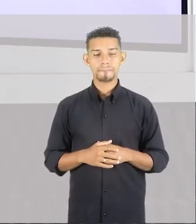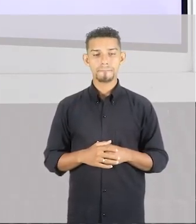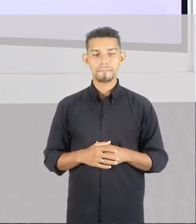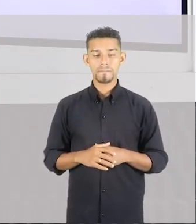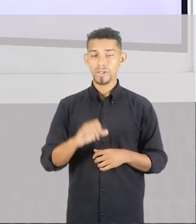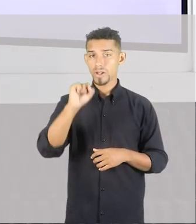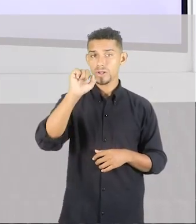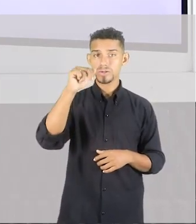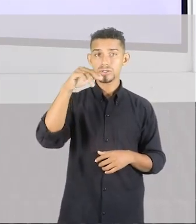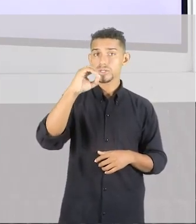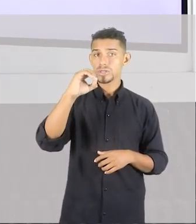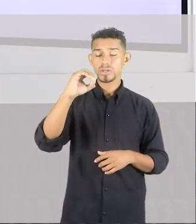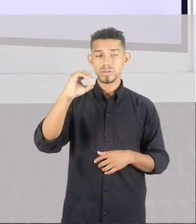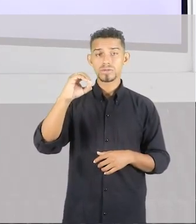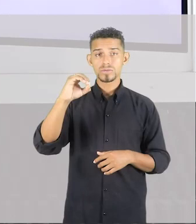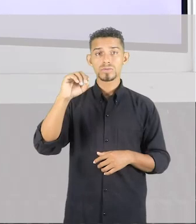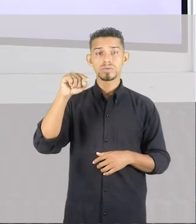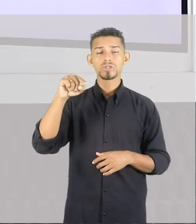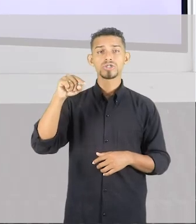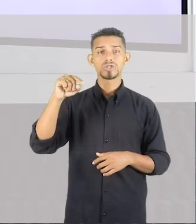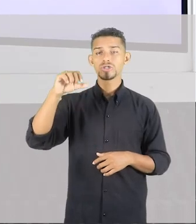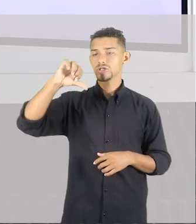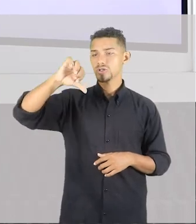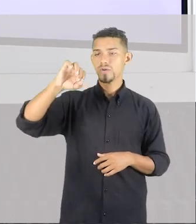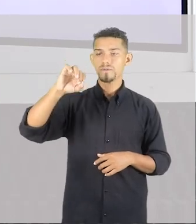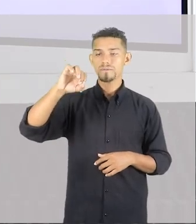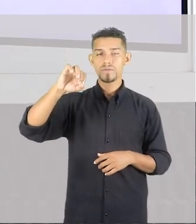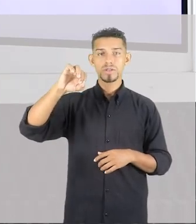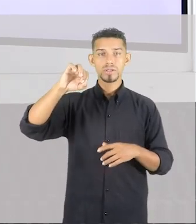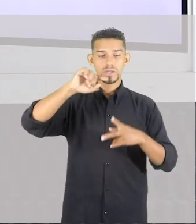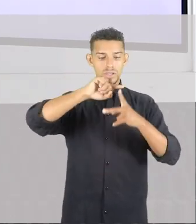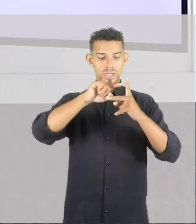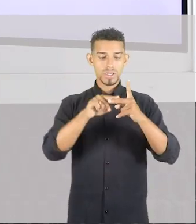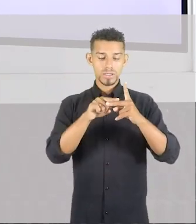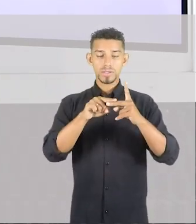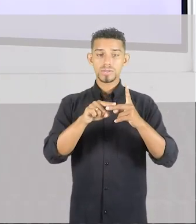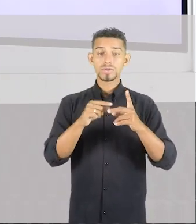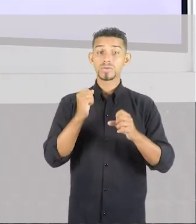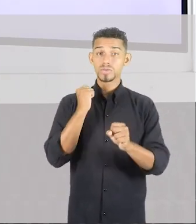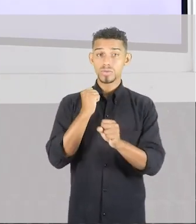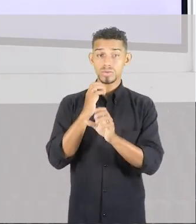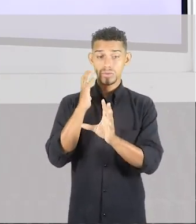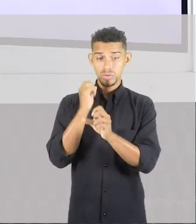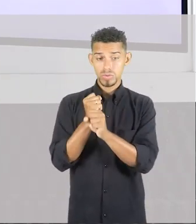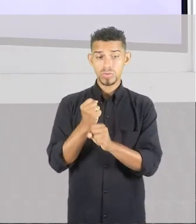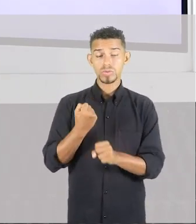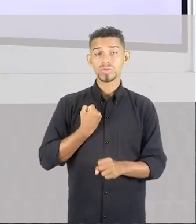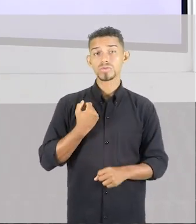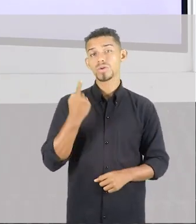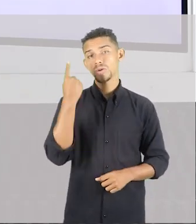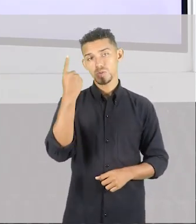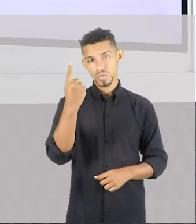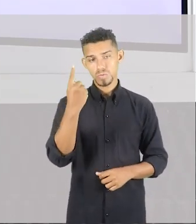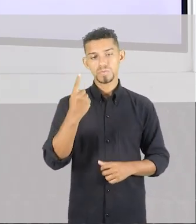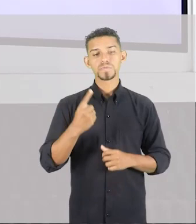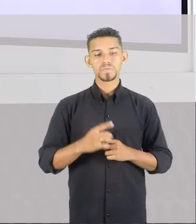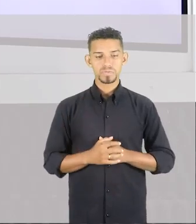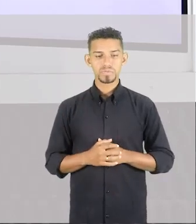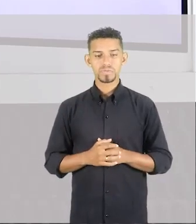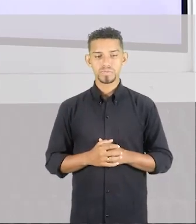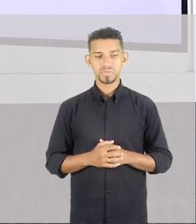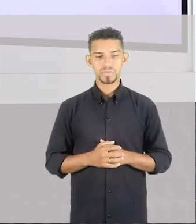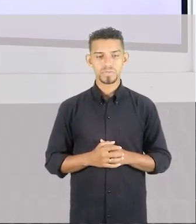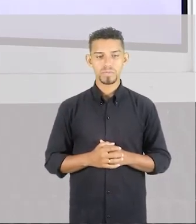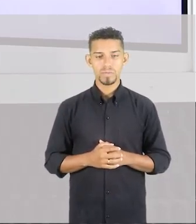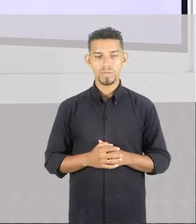θ, a gente viu na figura que é 90 graus. O seno de 90, igual a questão anterior, é